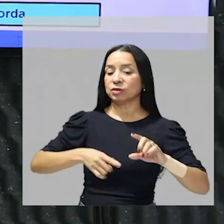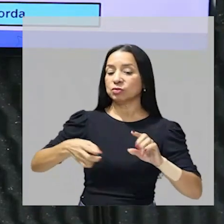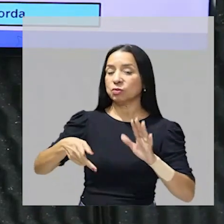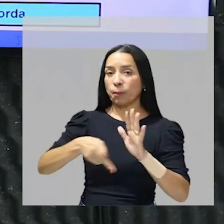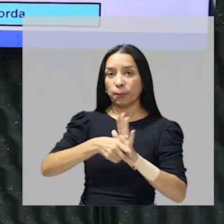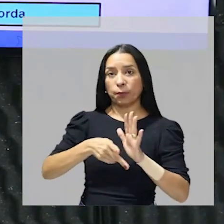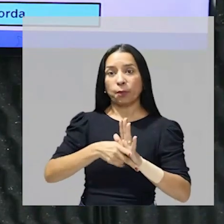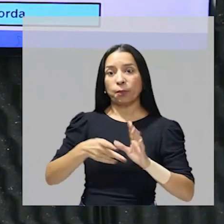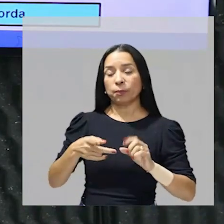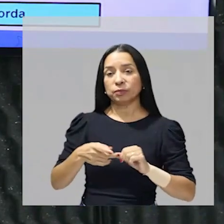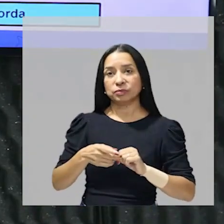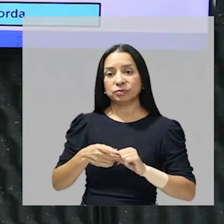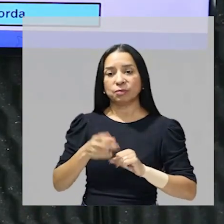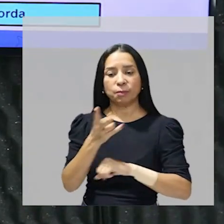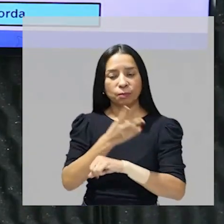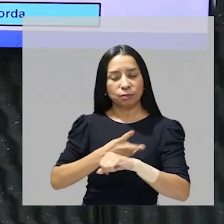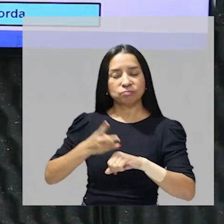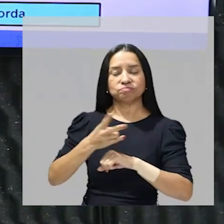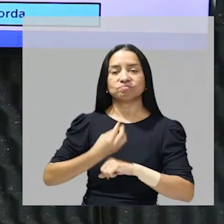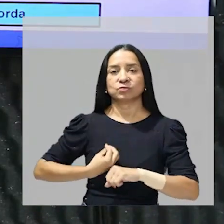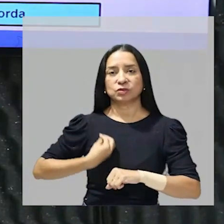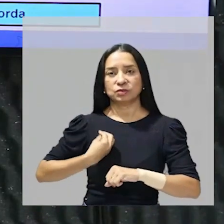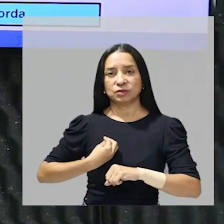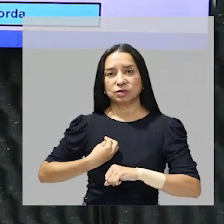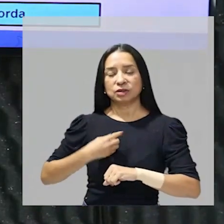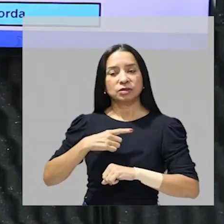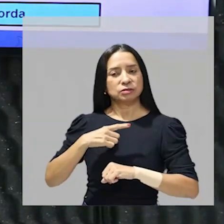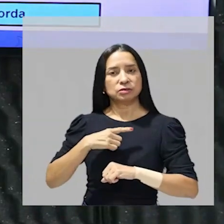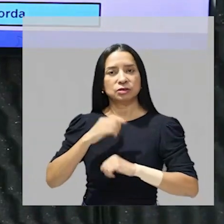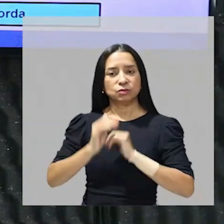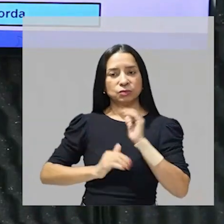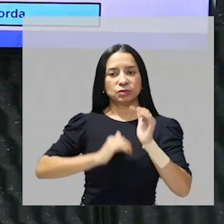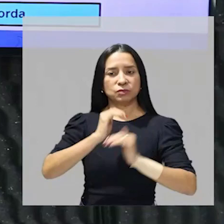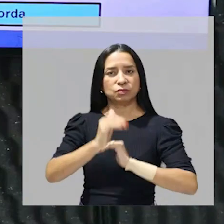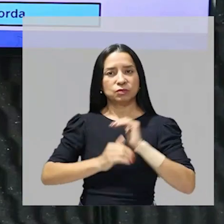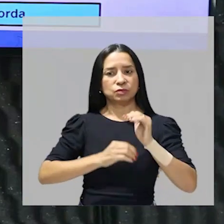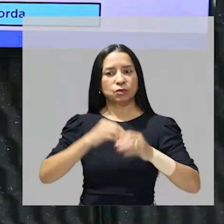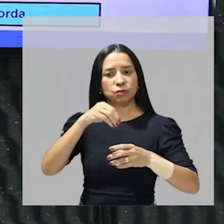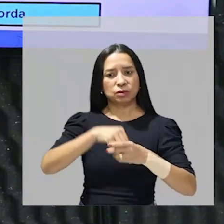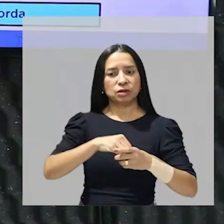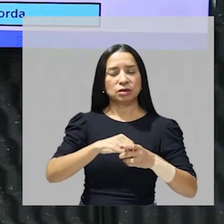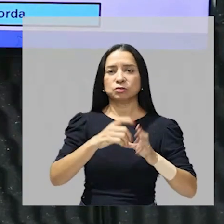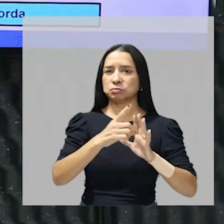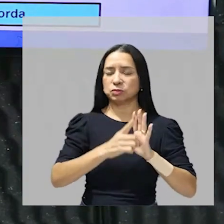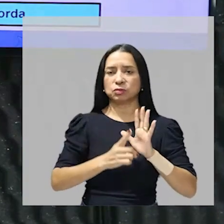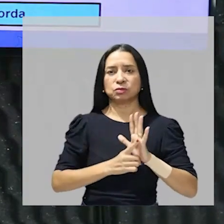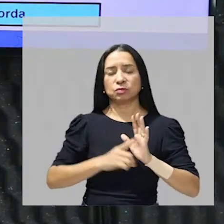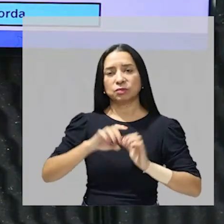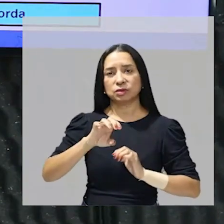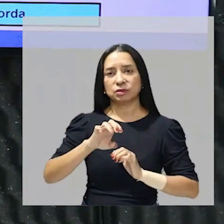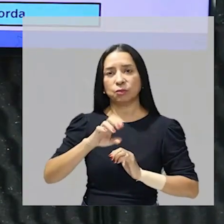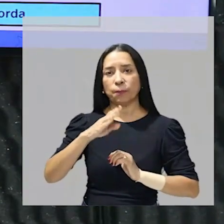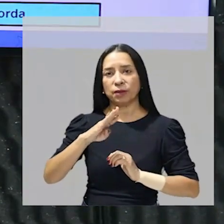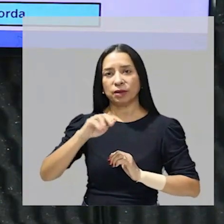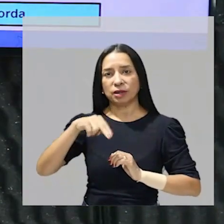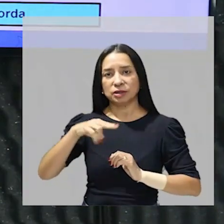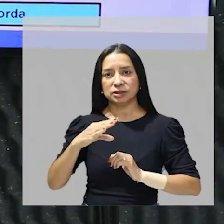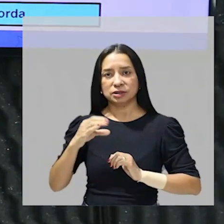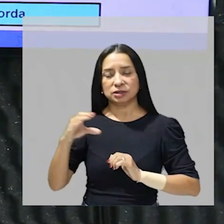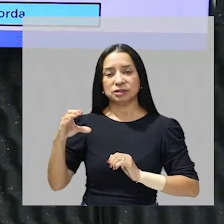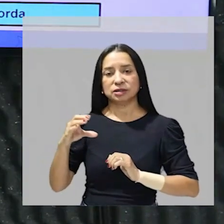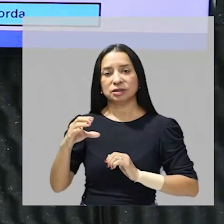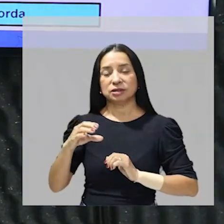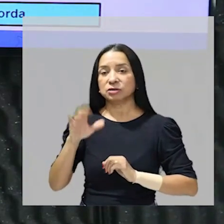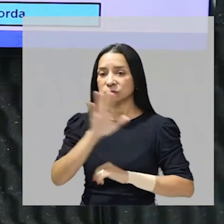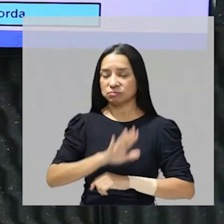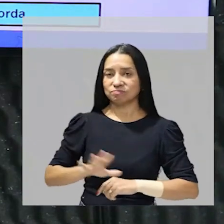busca da sua sobrevivência. Nós tivemos uma evolução dentro da BNCC geral, de conscientização, de condicionamento